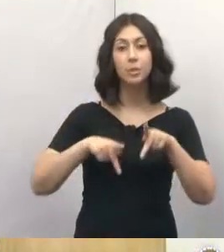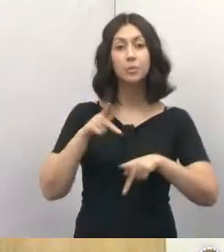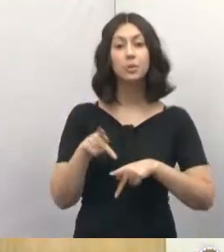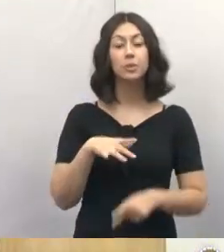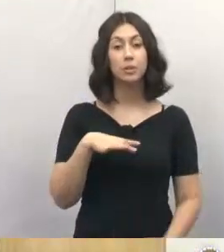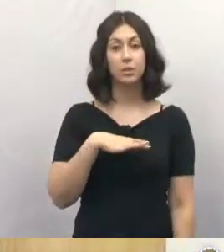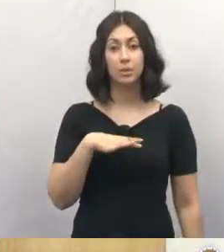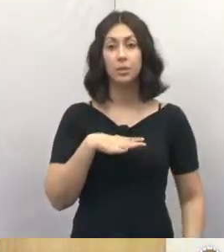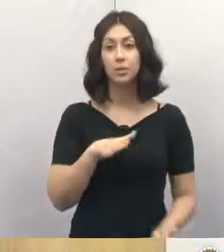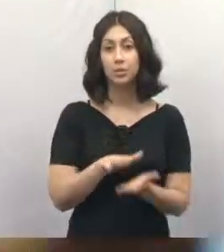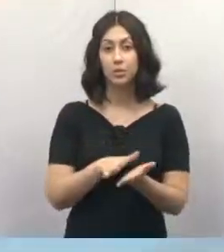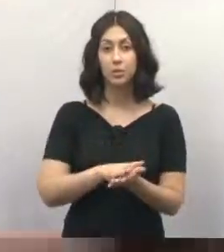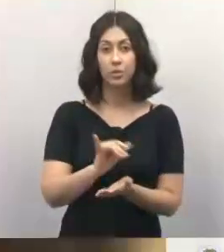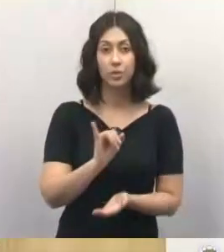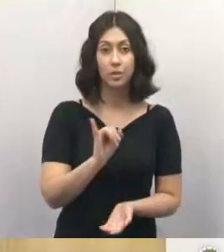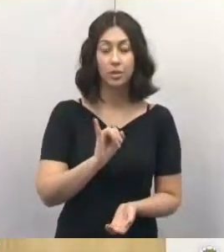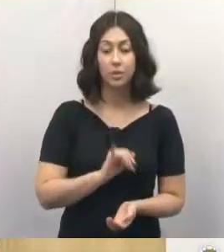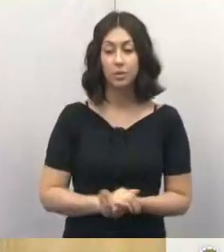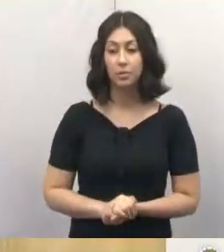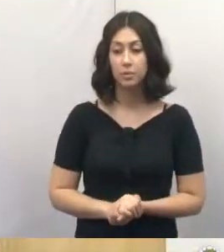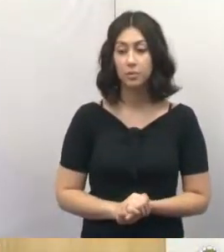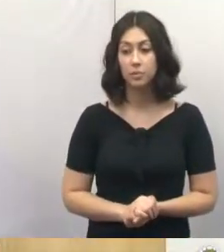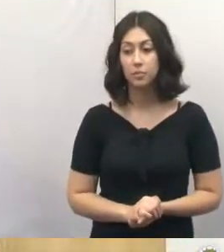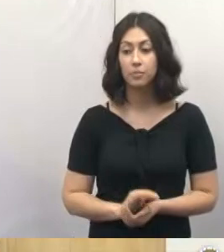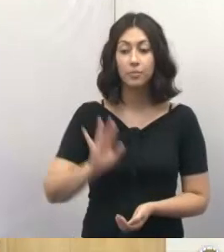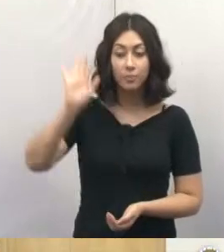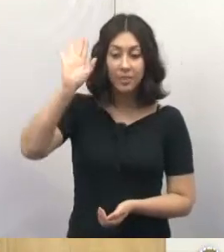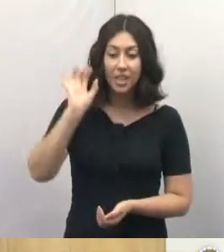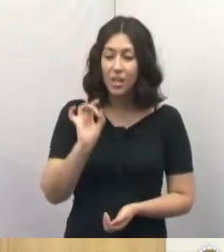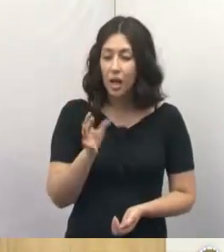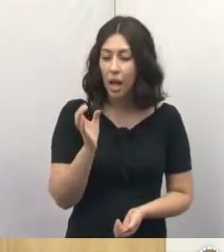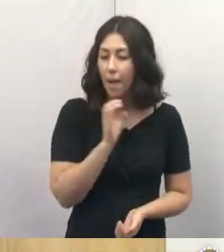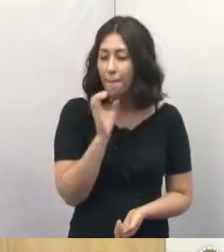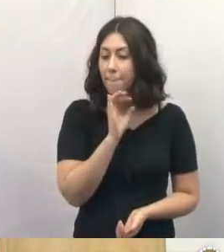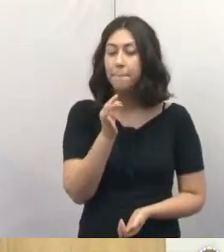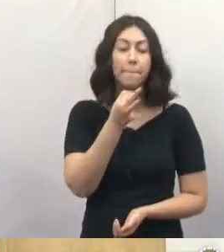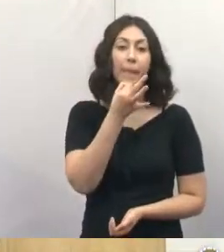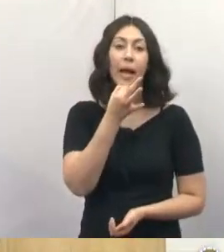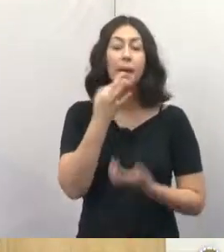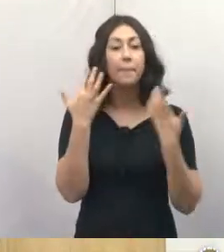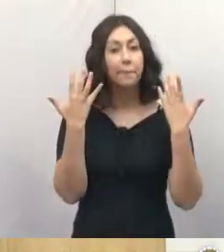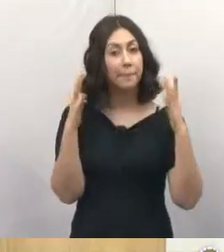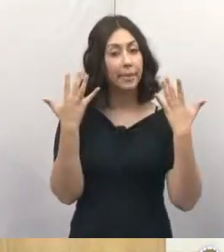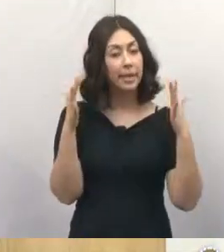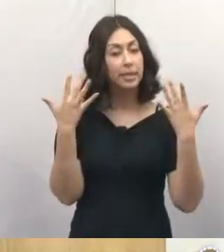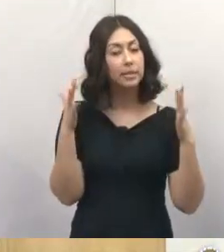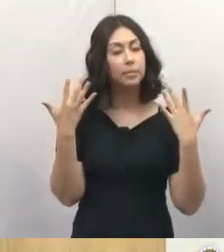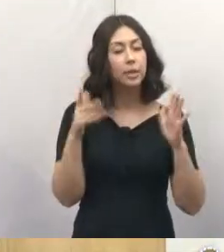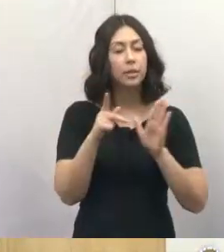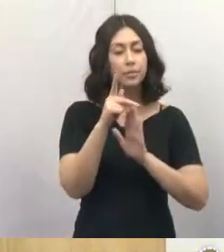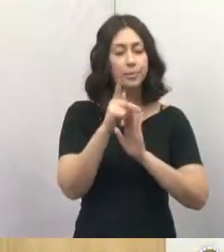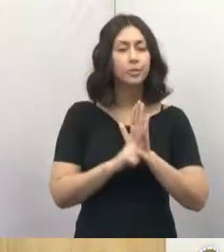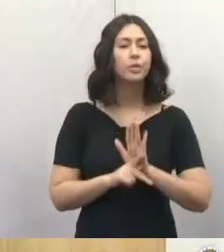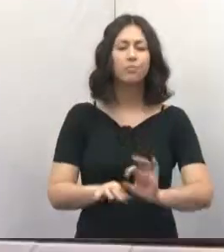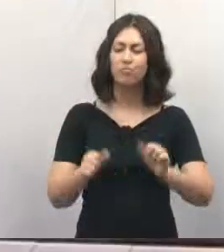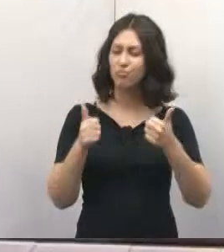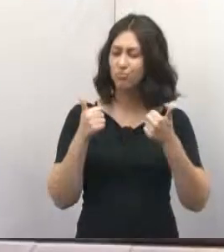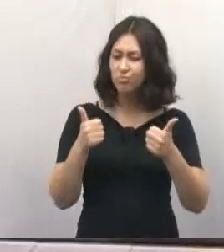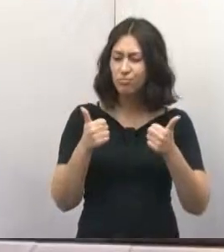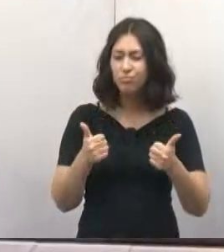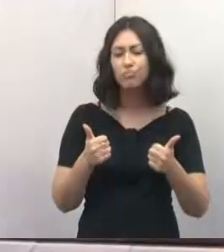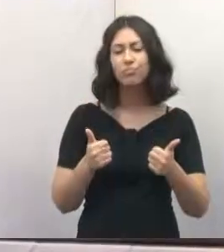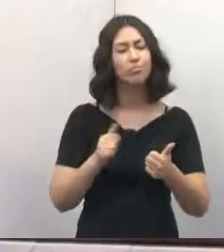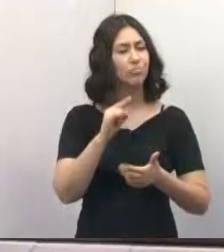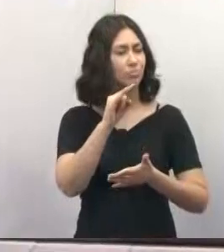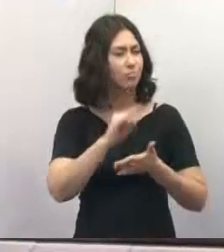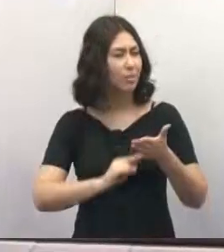cidade de Jacareí. Gostaria também, rapidamente, de contribuir. Parabéns, doutor Rodrigo, pelo projeto. É isso mesmo,